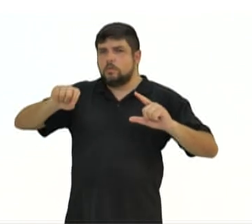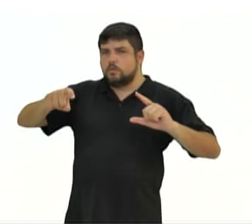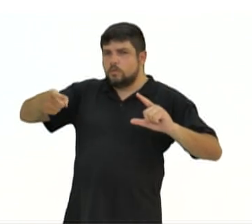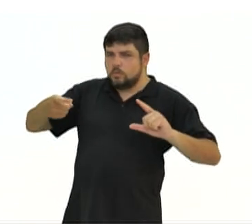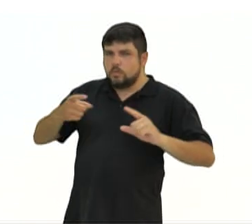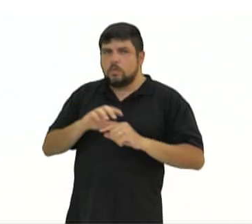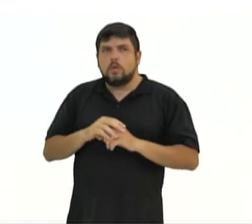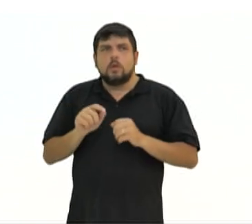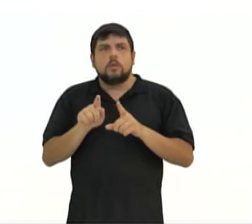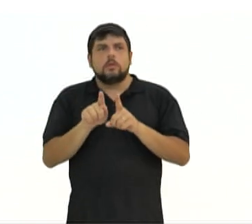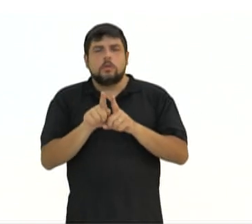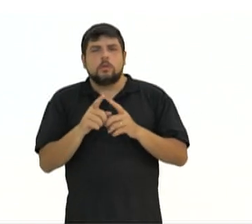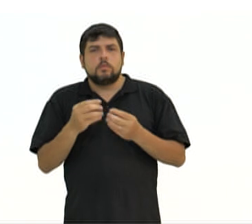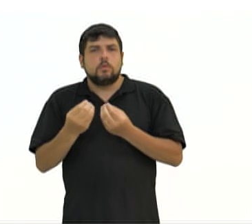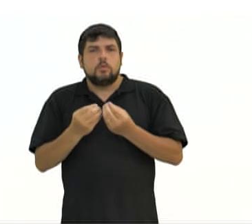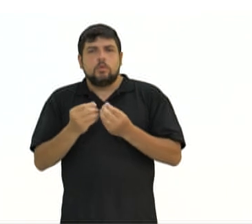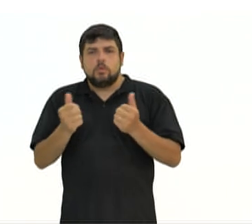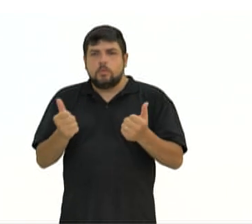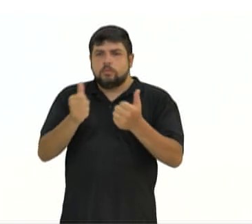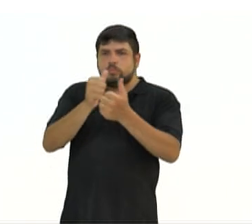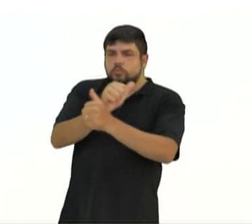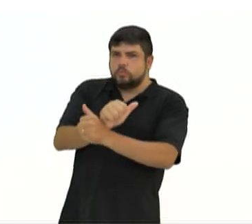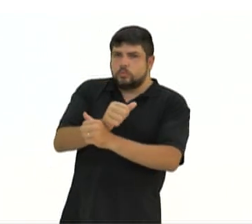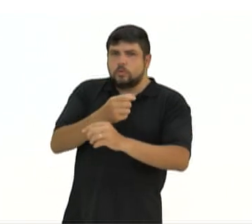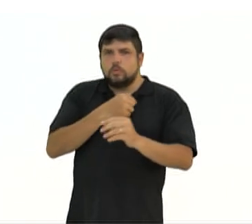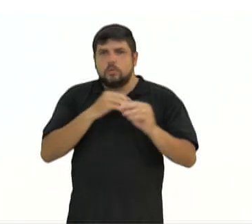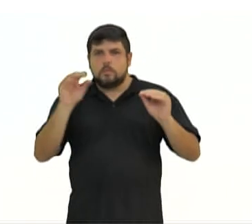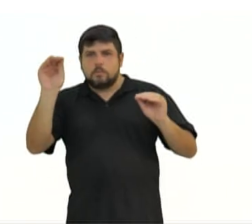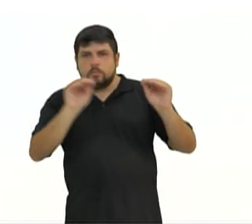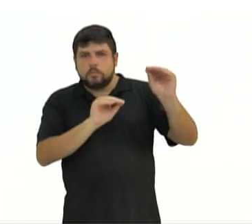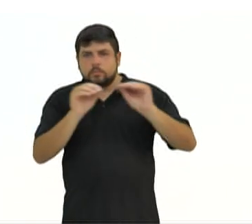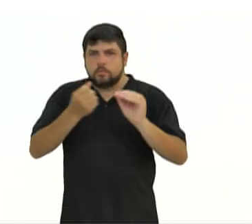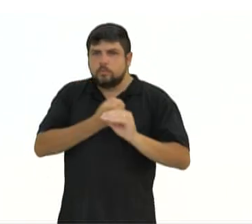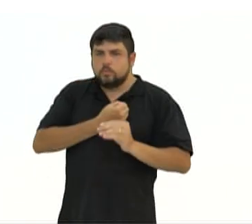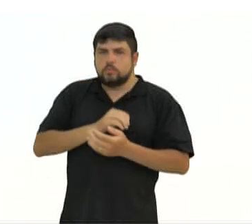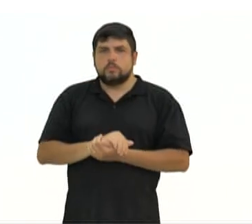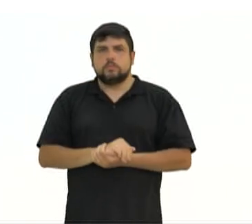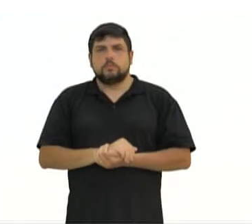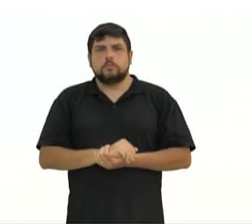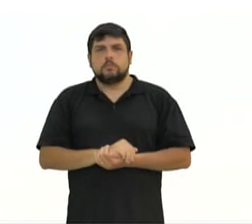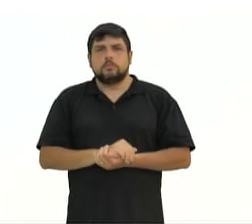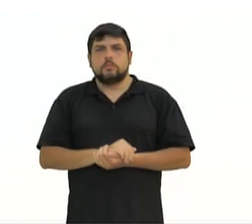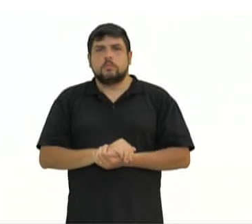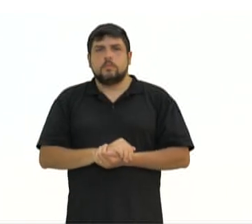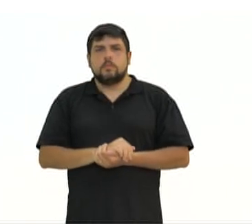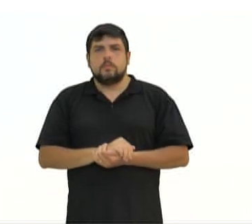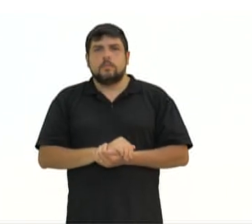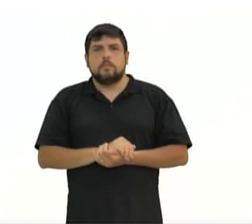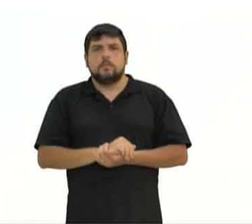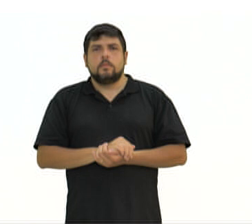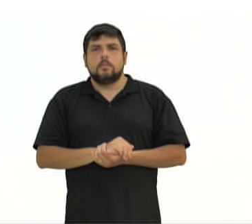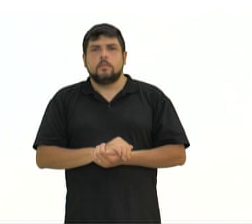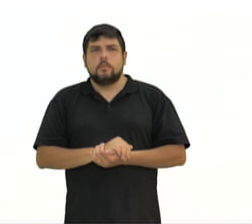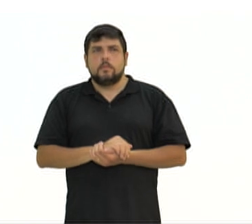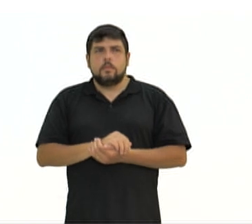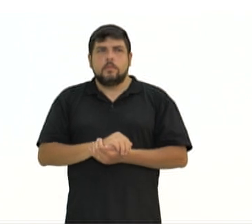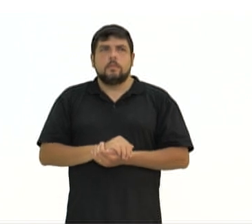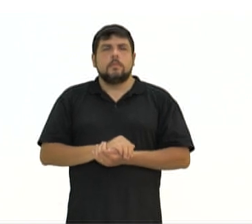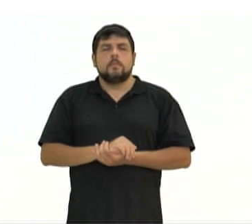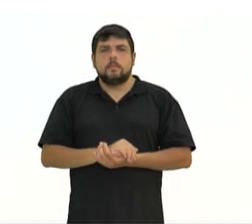a inversão, então, dos coeficientes que vão surgir deles. Então, o NO2, o delta NOx dele, 5